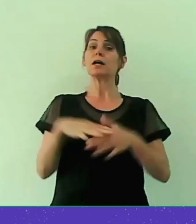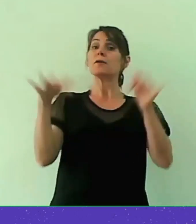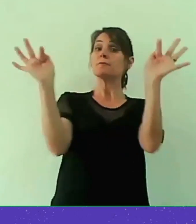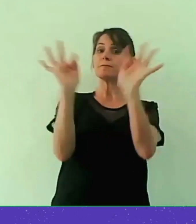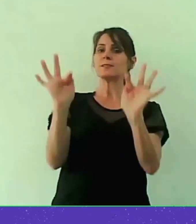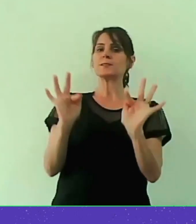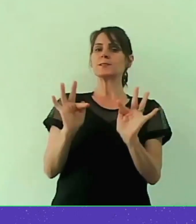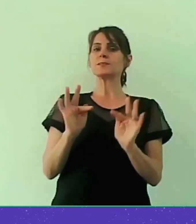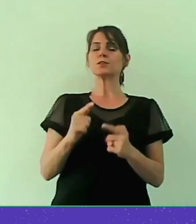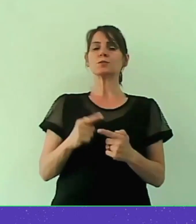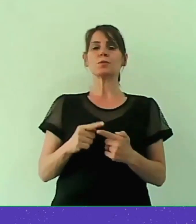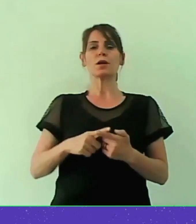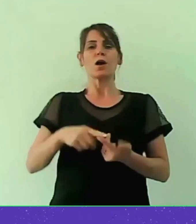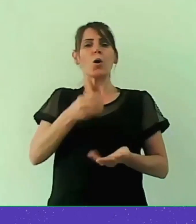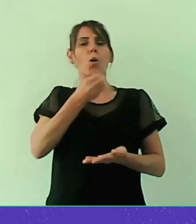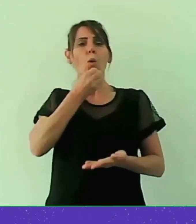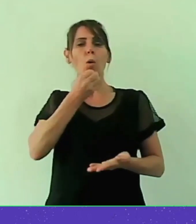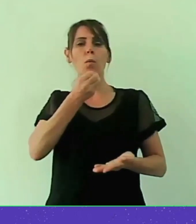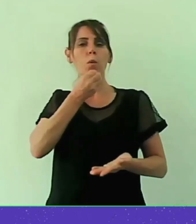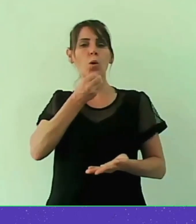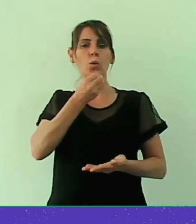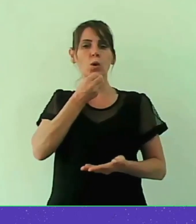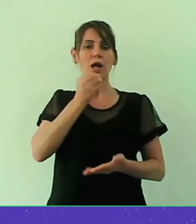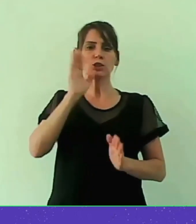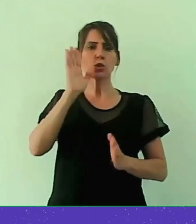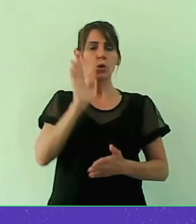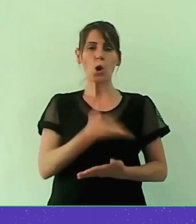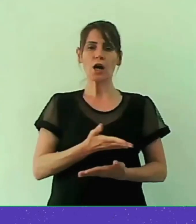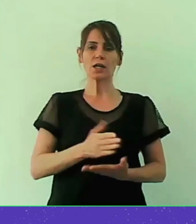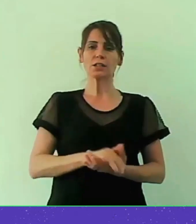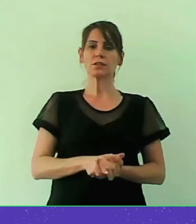a oportunidade agora de